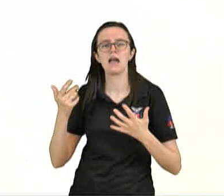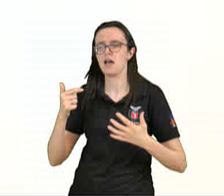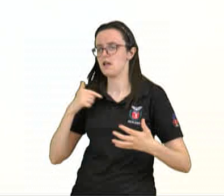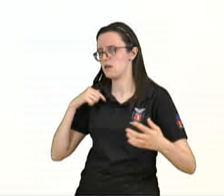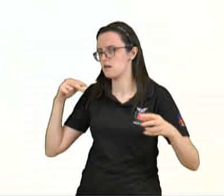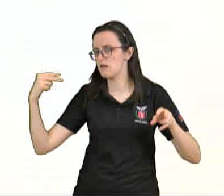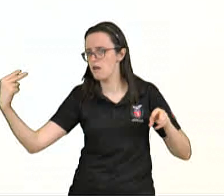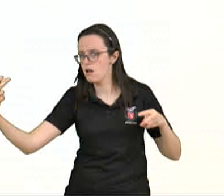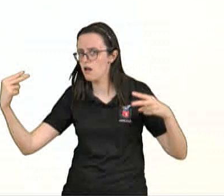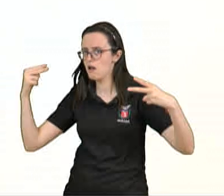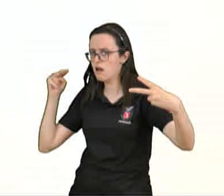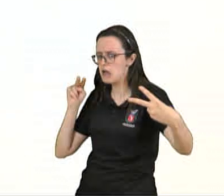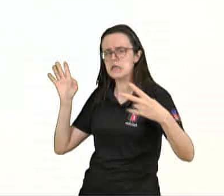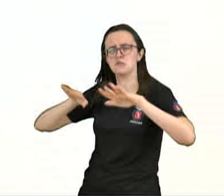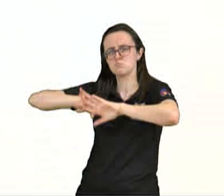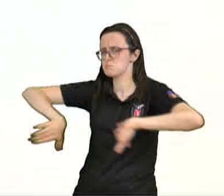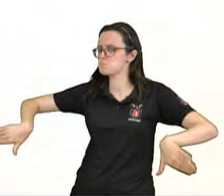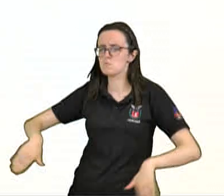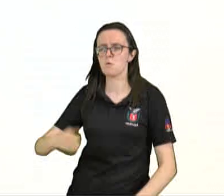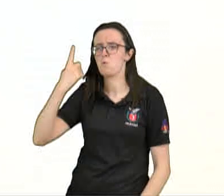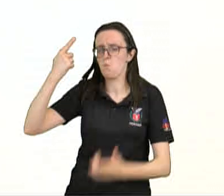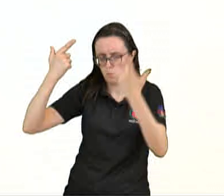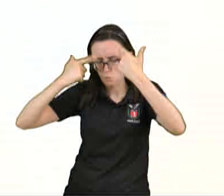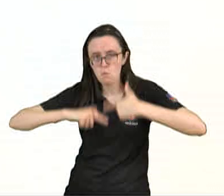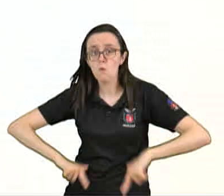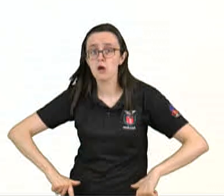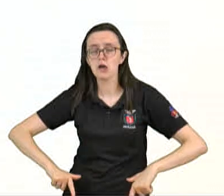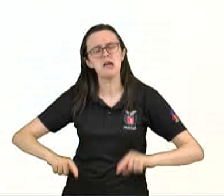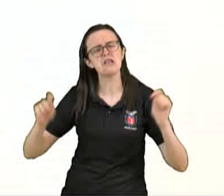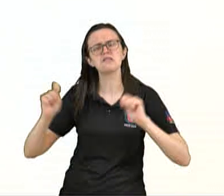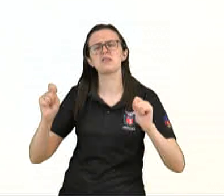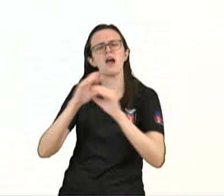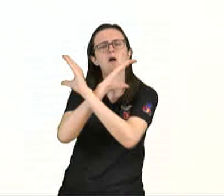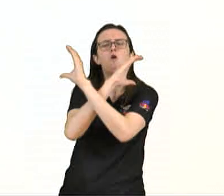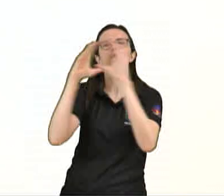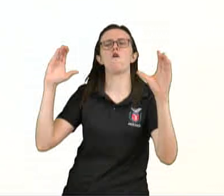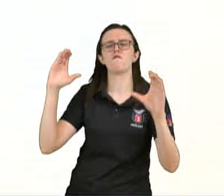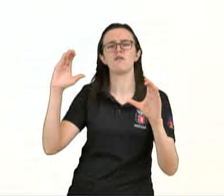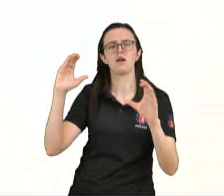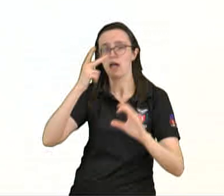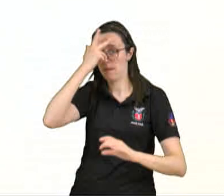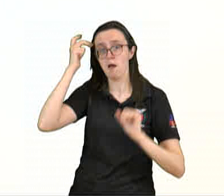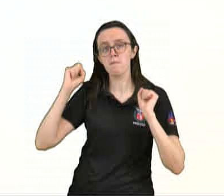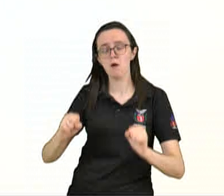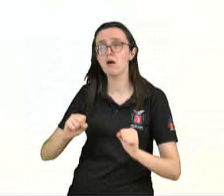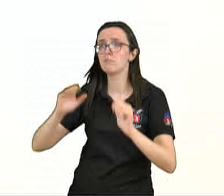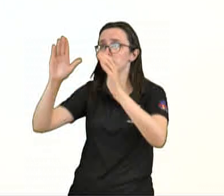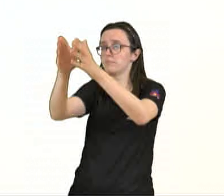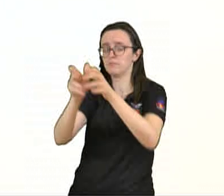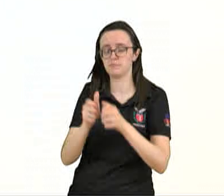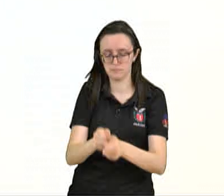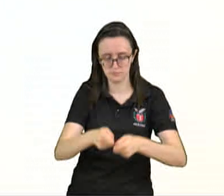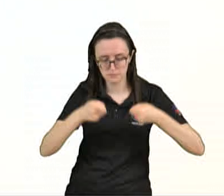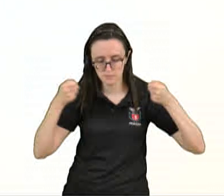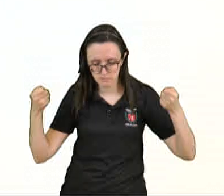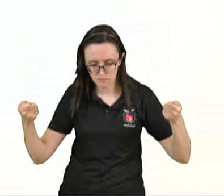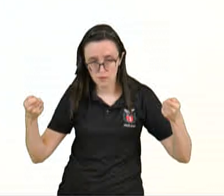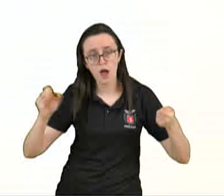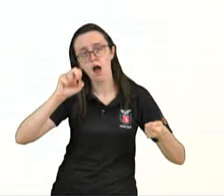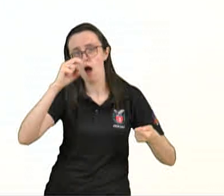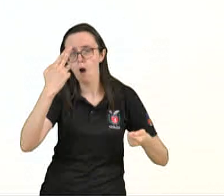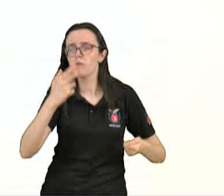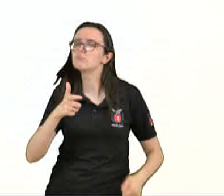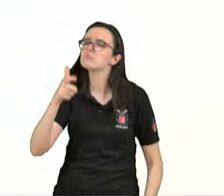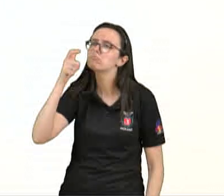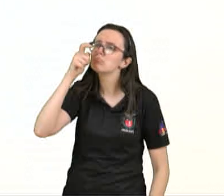subjetividade, portanto, dignos de total confiança por parte do leitor ou espectador em